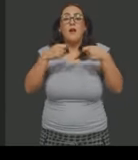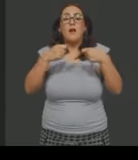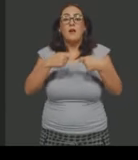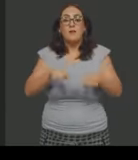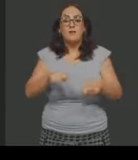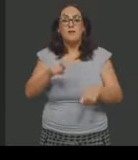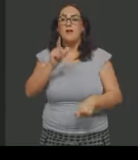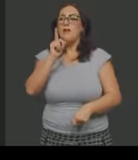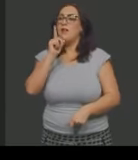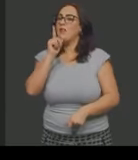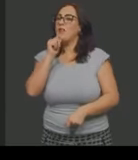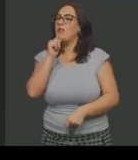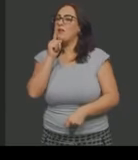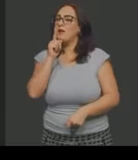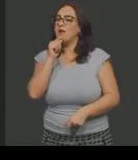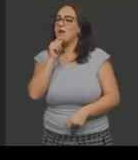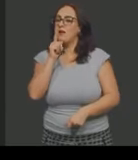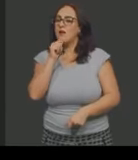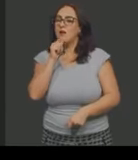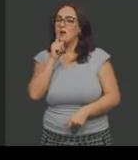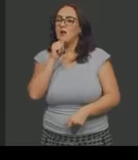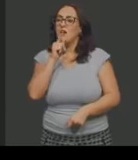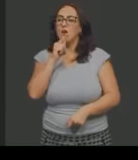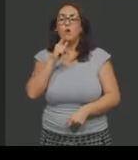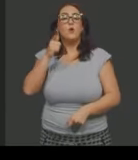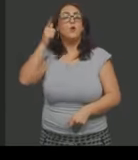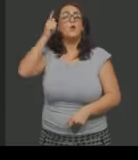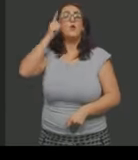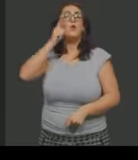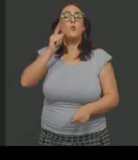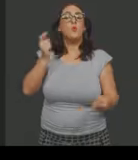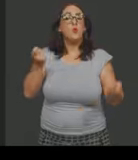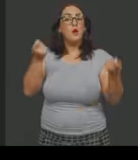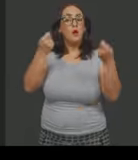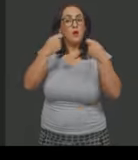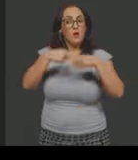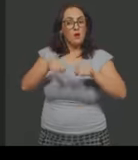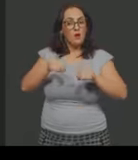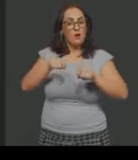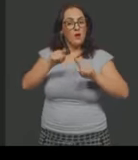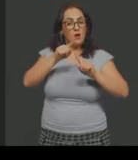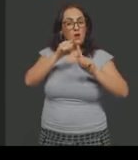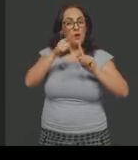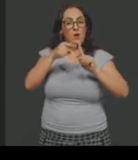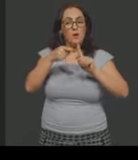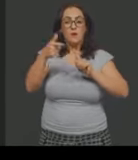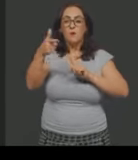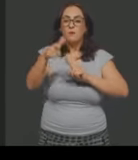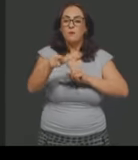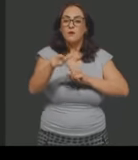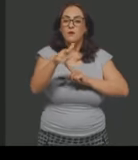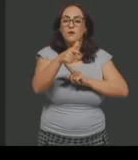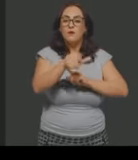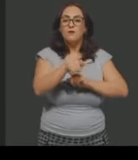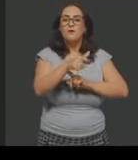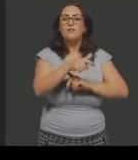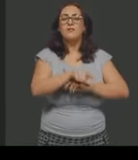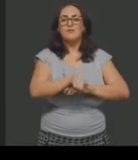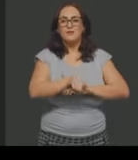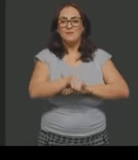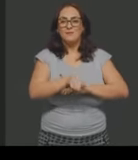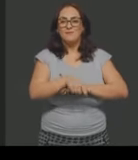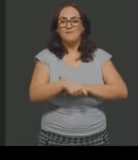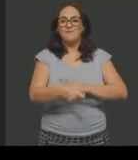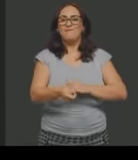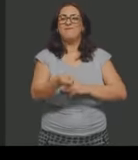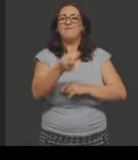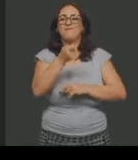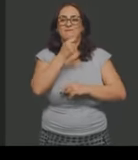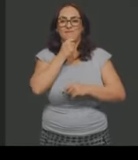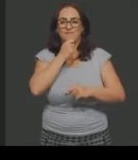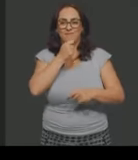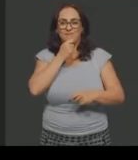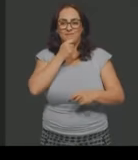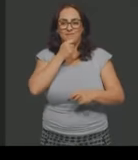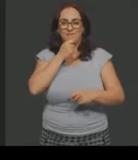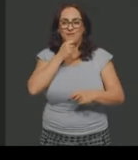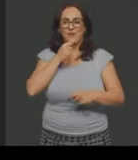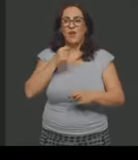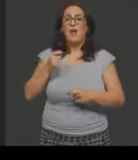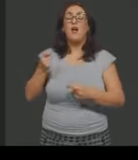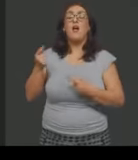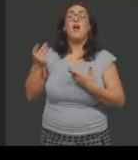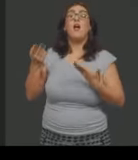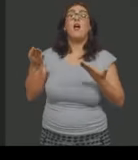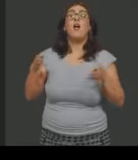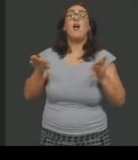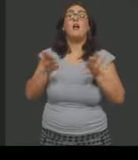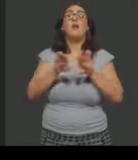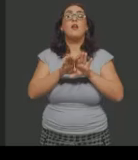da água para a reprodução. Elas são dependentes da água ainda para a reprodução. Elas